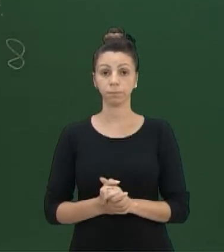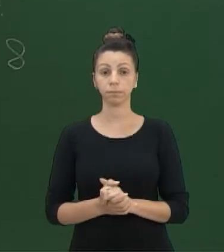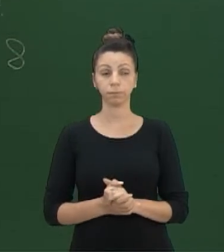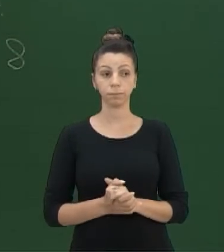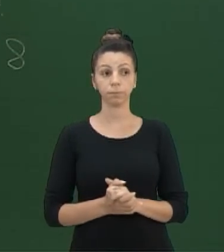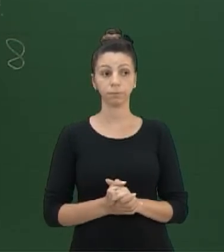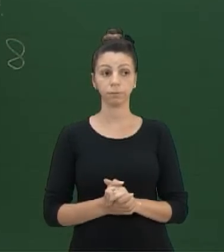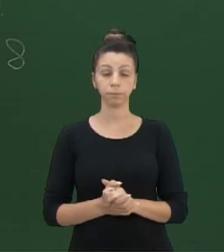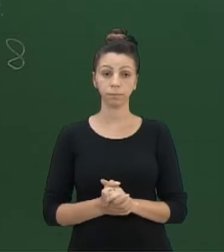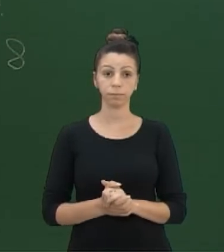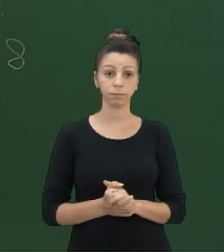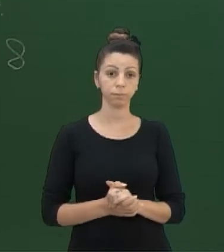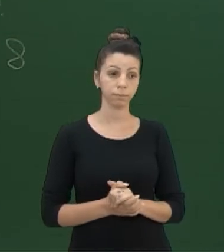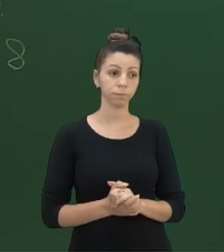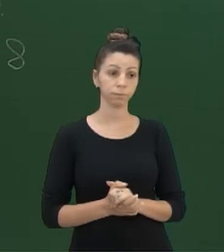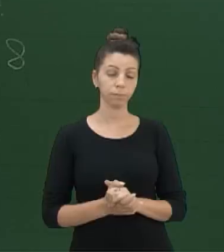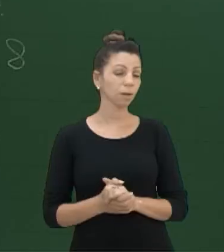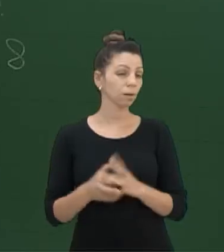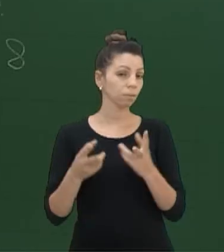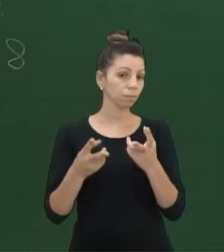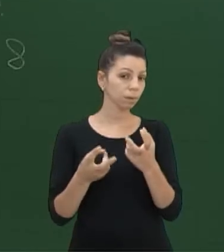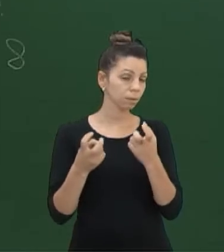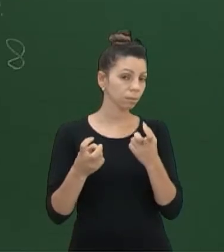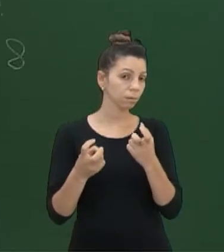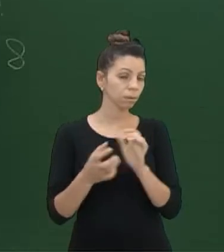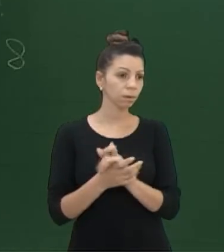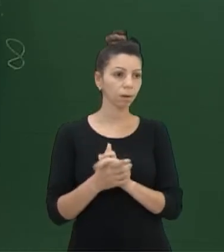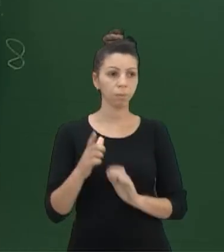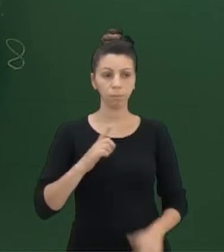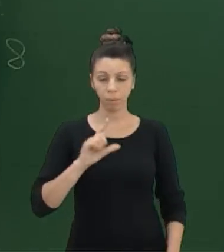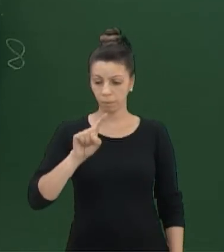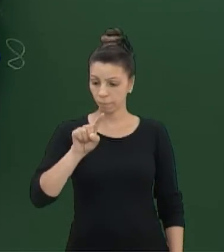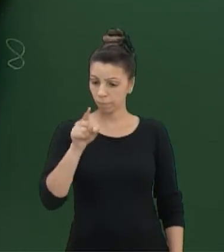Só que tem um problema aqui. Vocês perceberam que a gente tem uma vírgula?